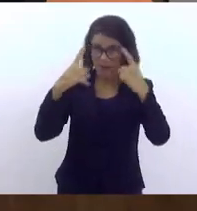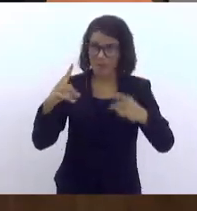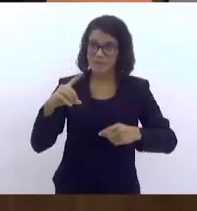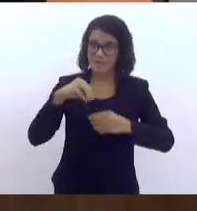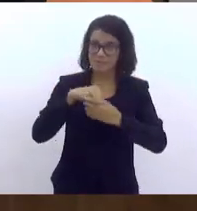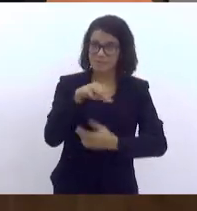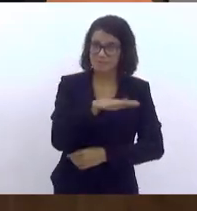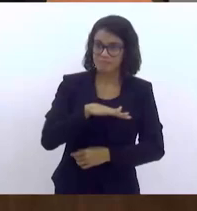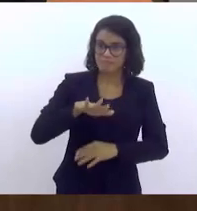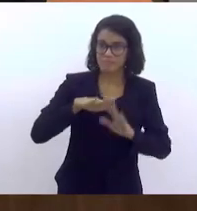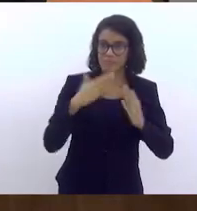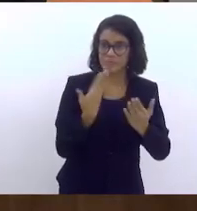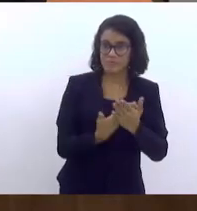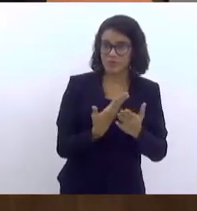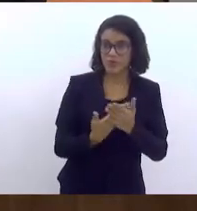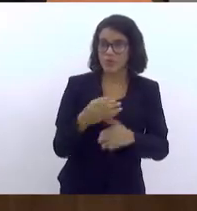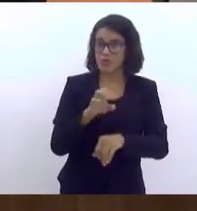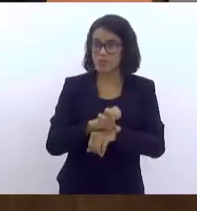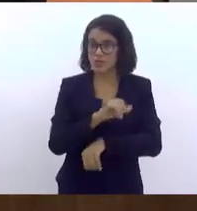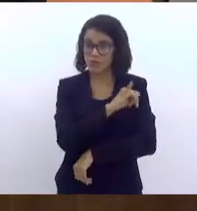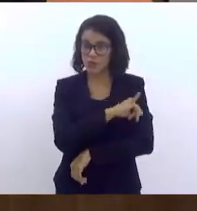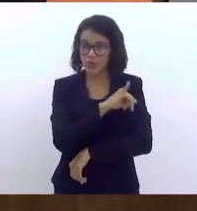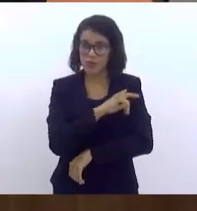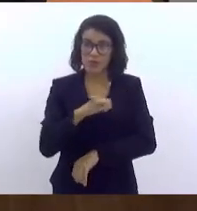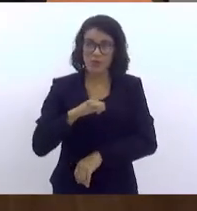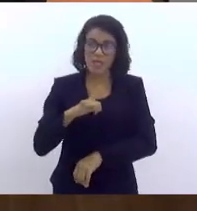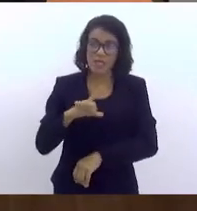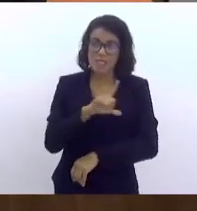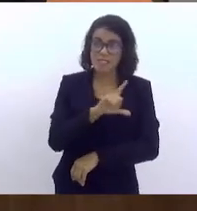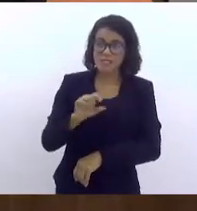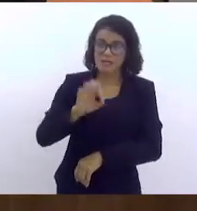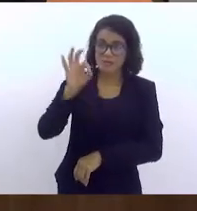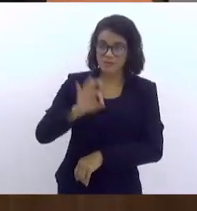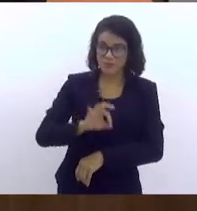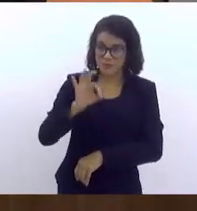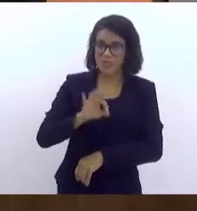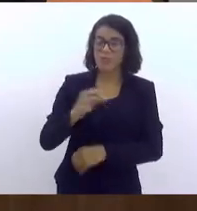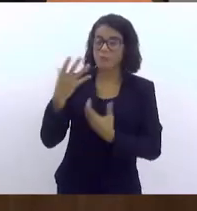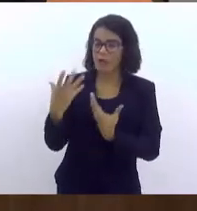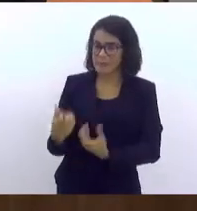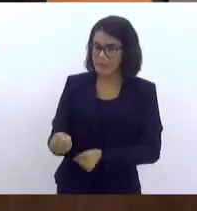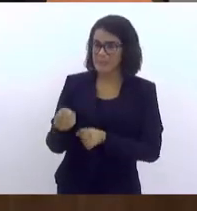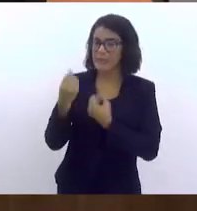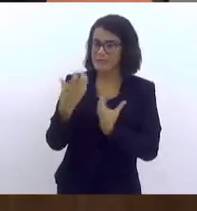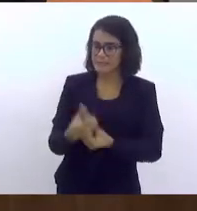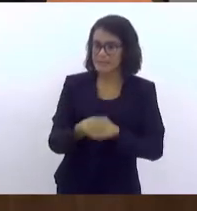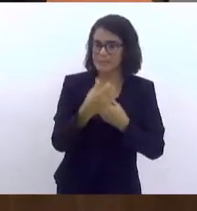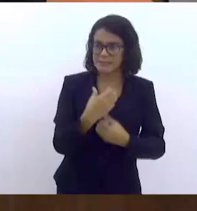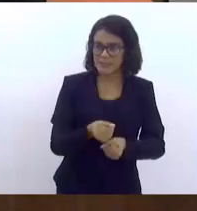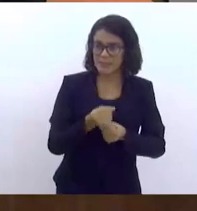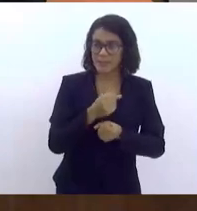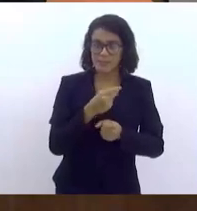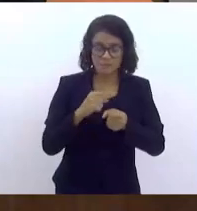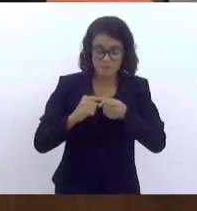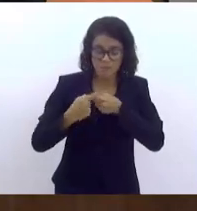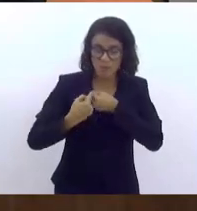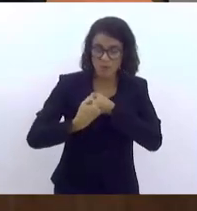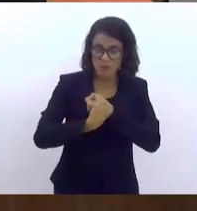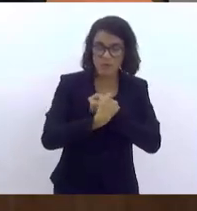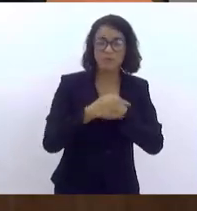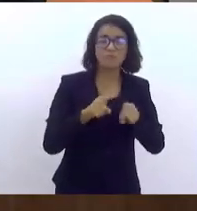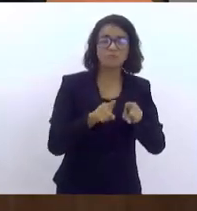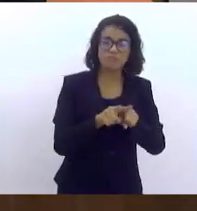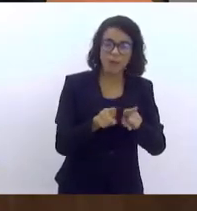o PSE é do estado do Rio de Janeiro hoje conta com 100% de adesão de municípios do nosso Estado contamos com